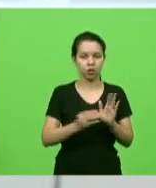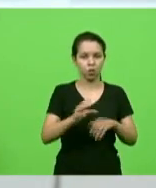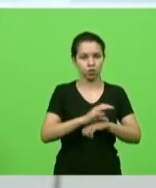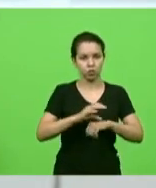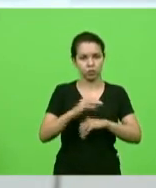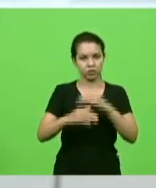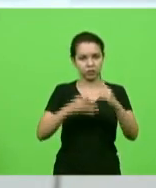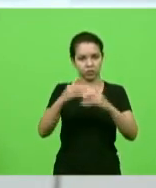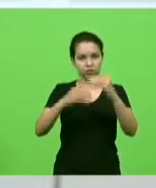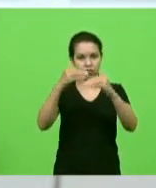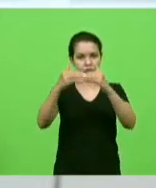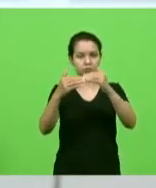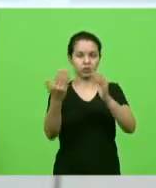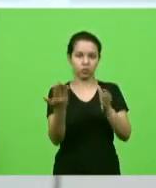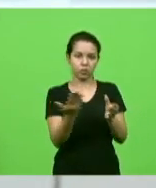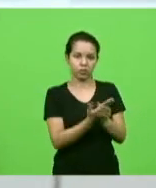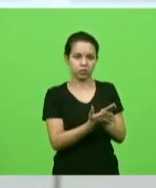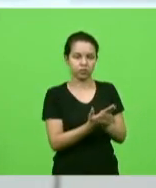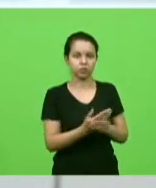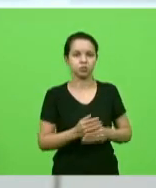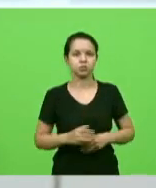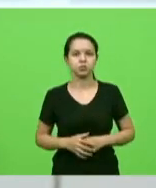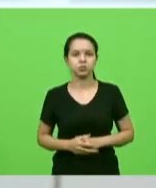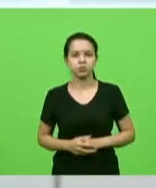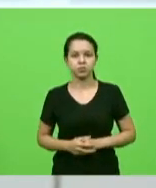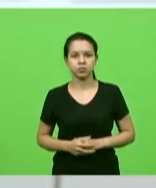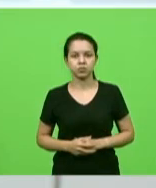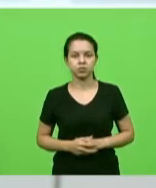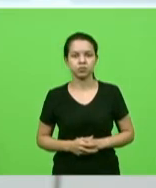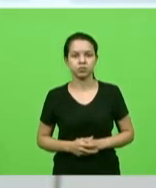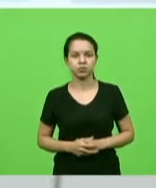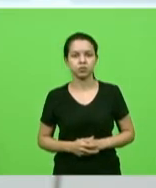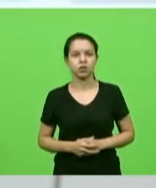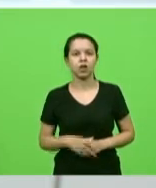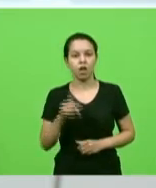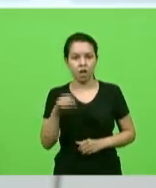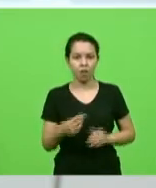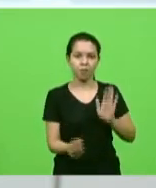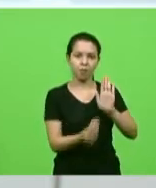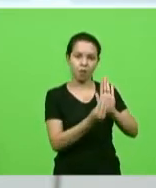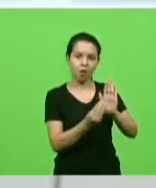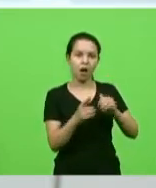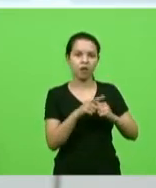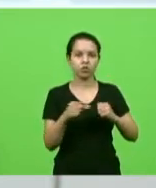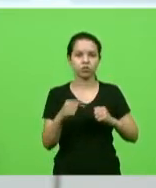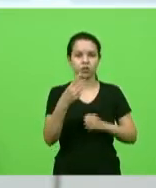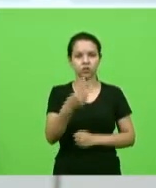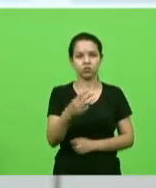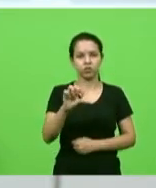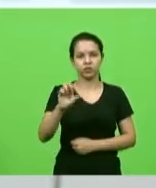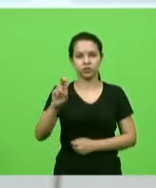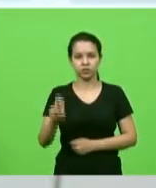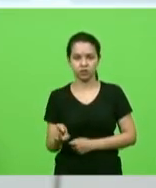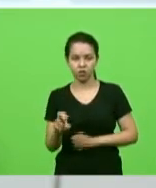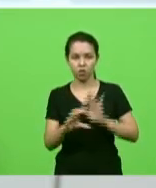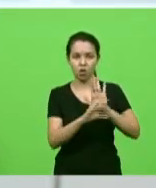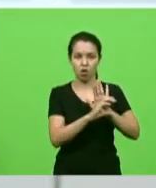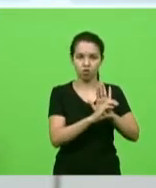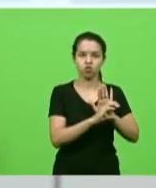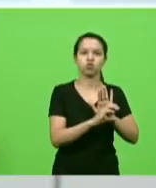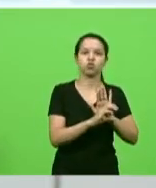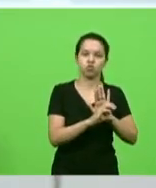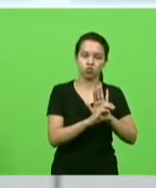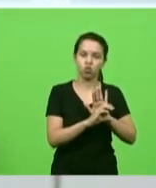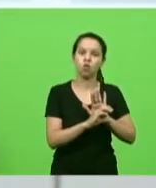válido do processo é o que estabelece o artigo 395 do Código de Processo Civil